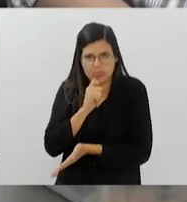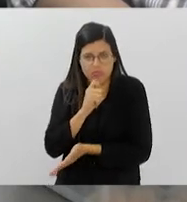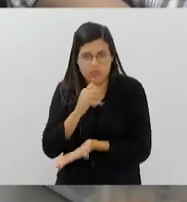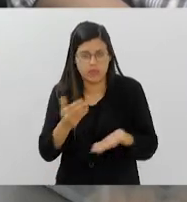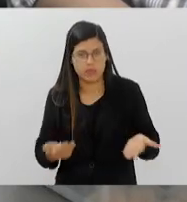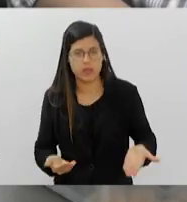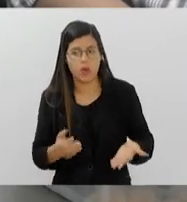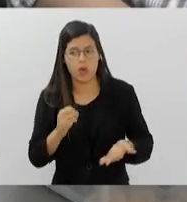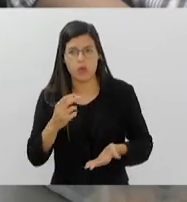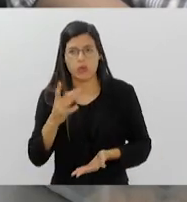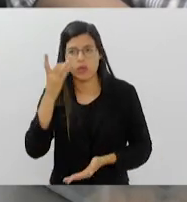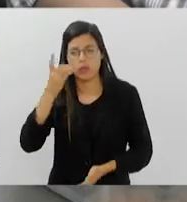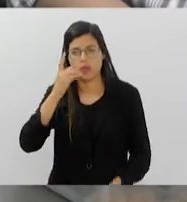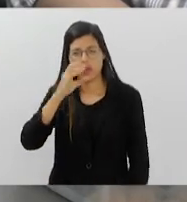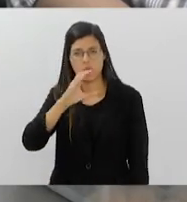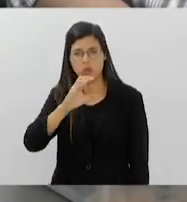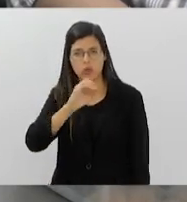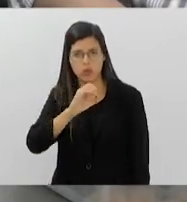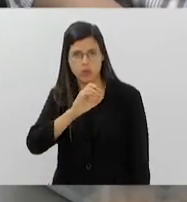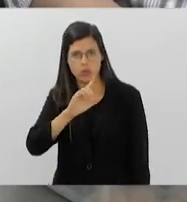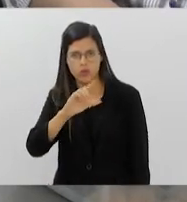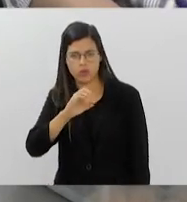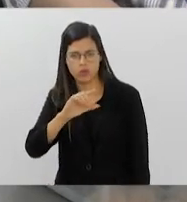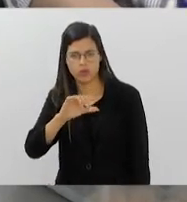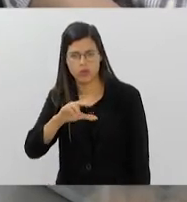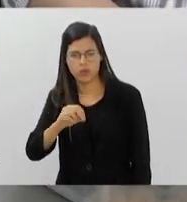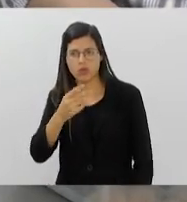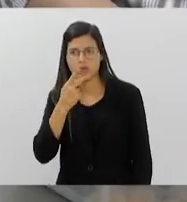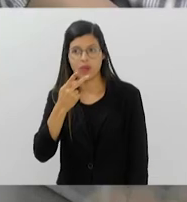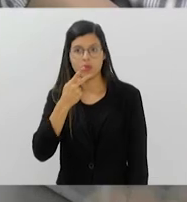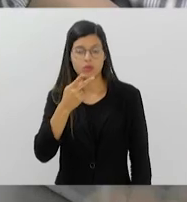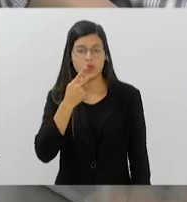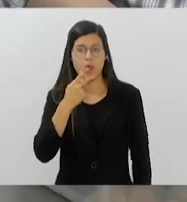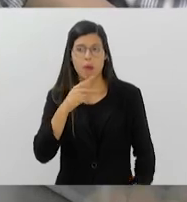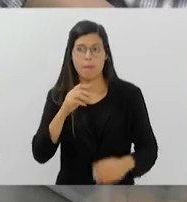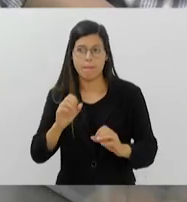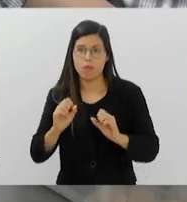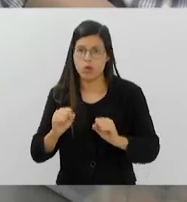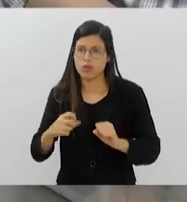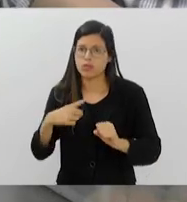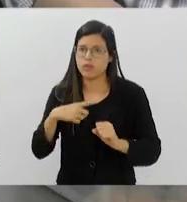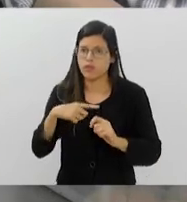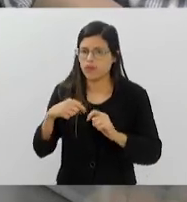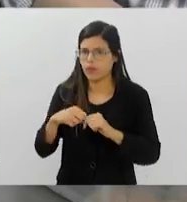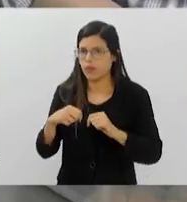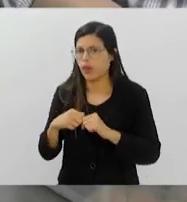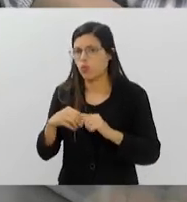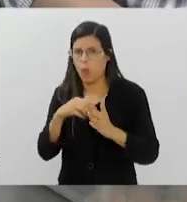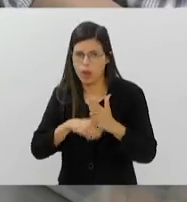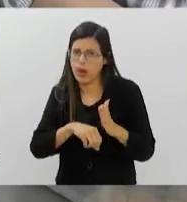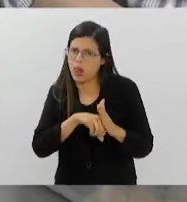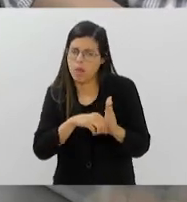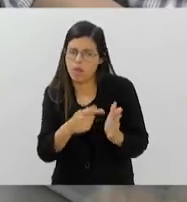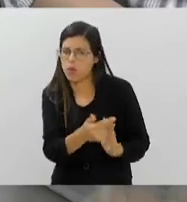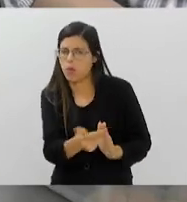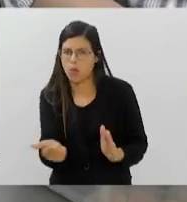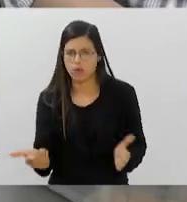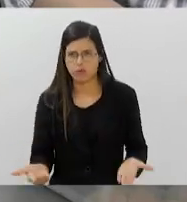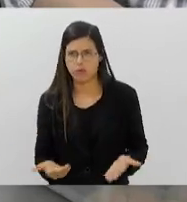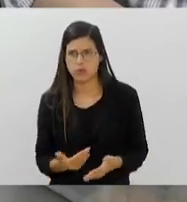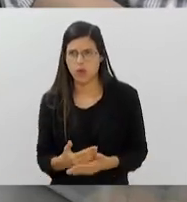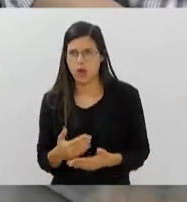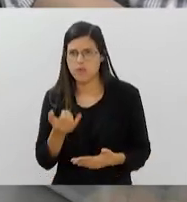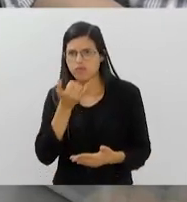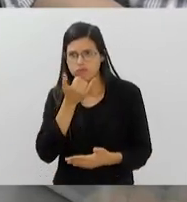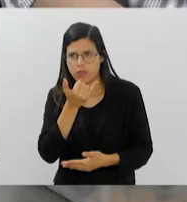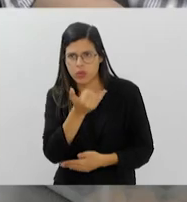levantou, porque pode ser que o cara, além de ter reivindicado, tenha feito alguma barbaridade ou outra. Perfeito. Então, ele seria